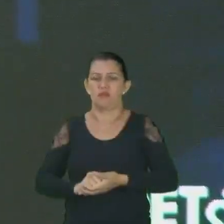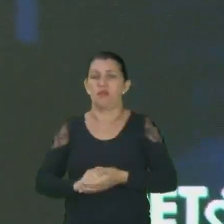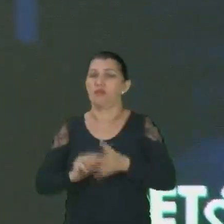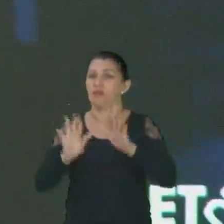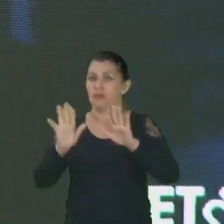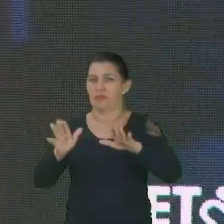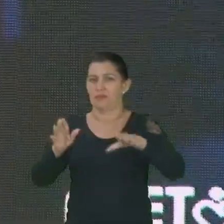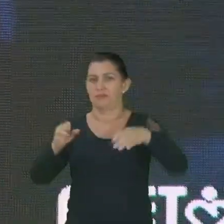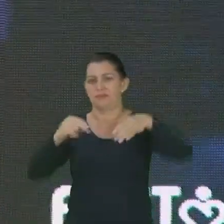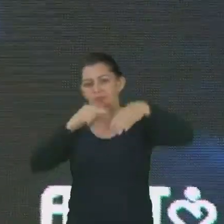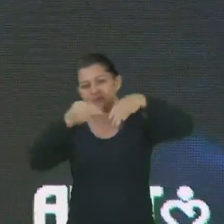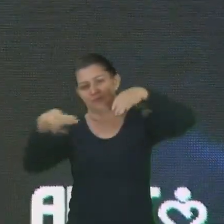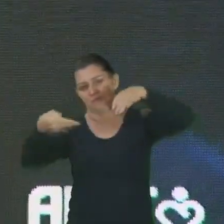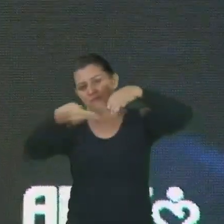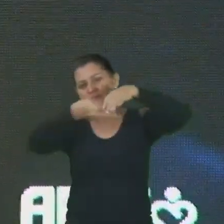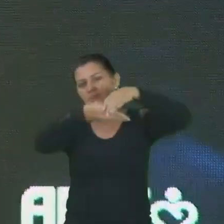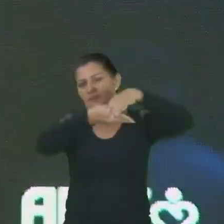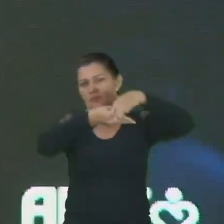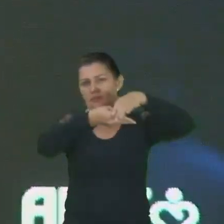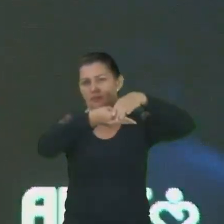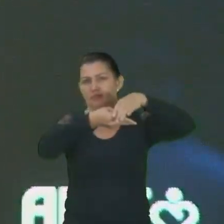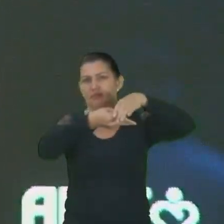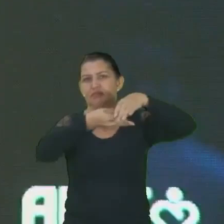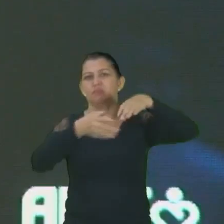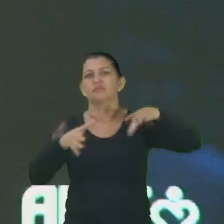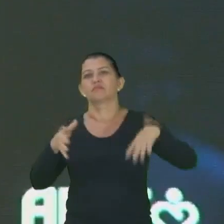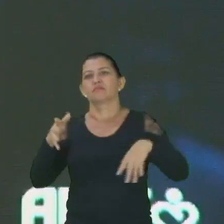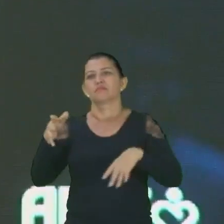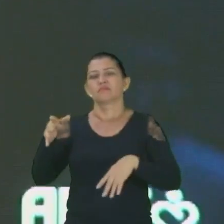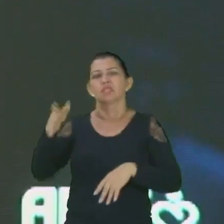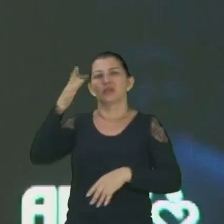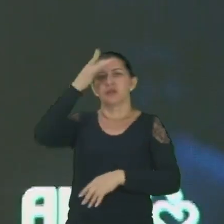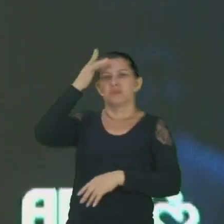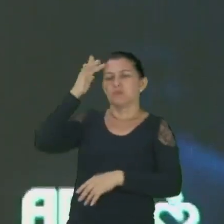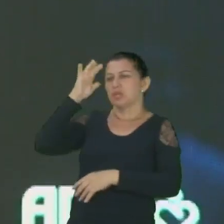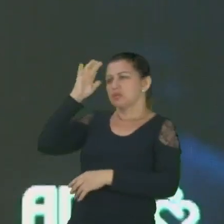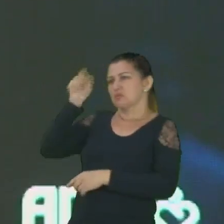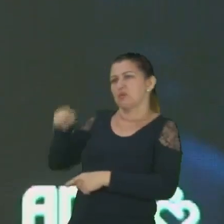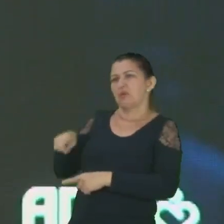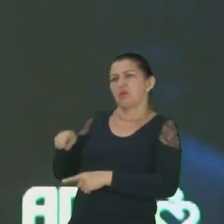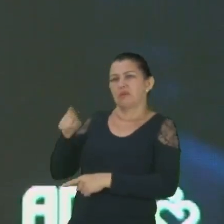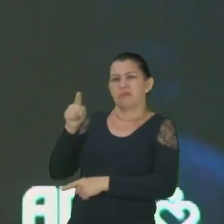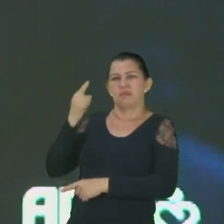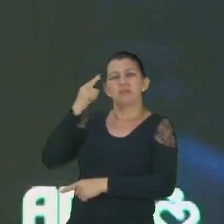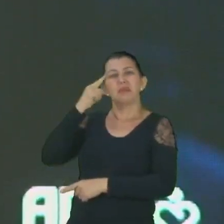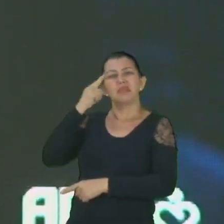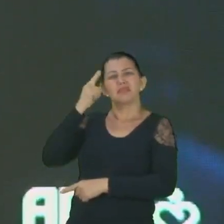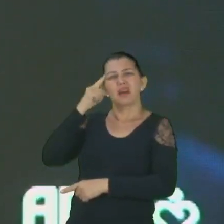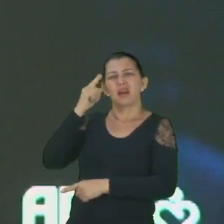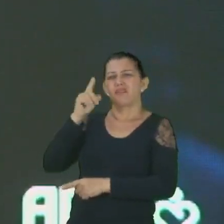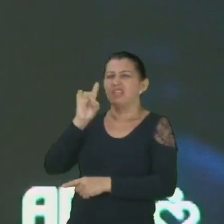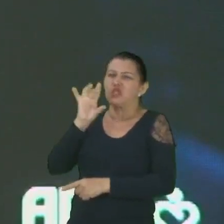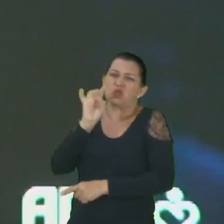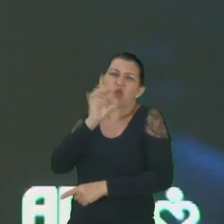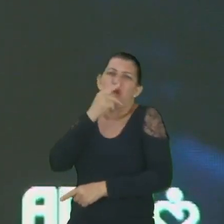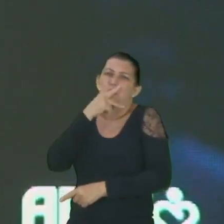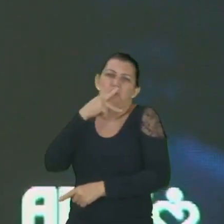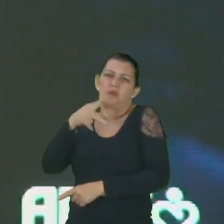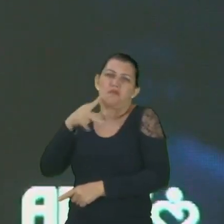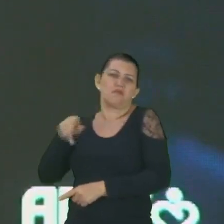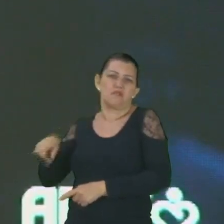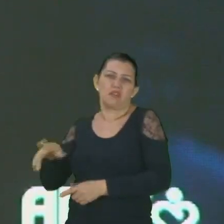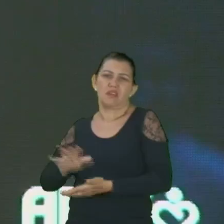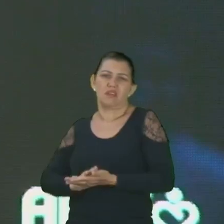homem, que para alguns era apenas um profeta, um revolucionário, um